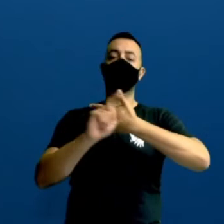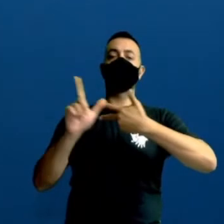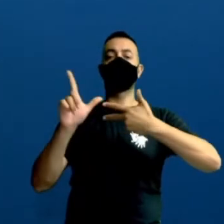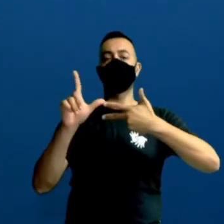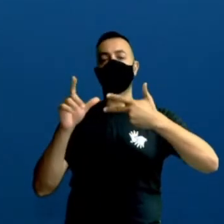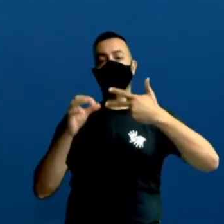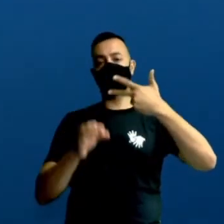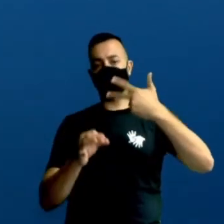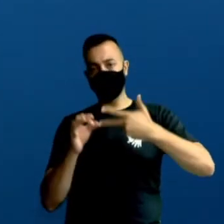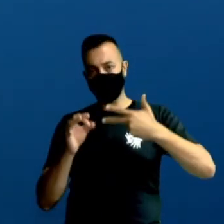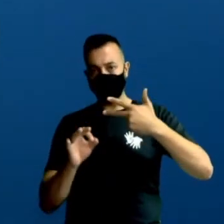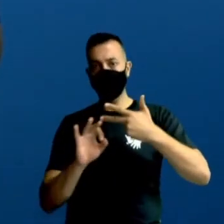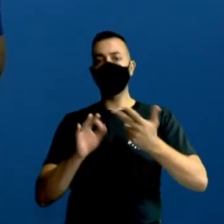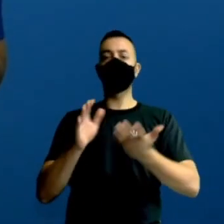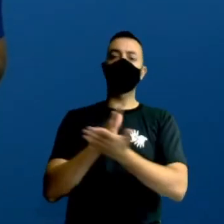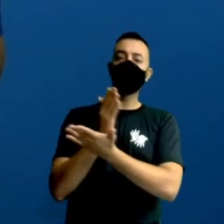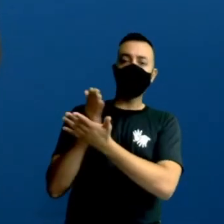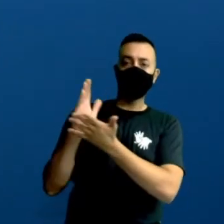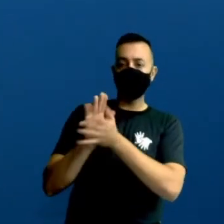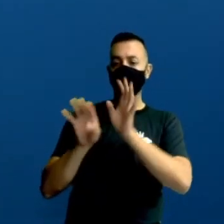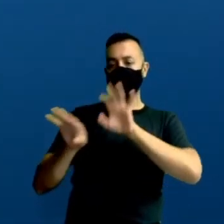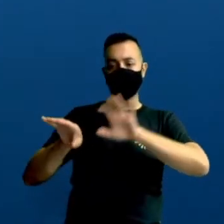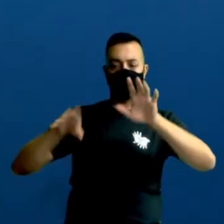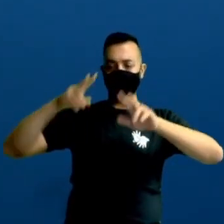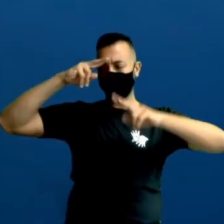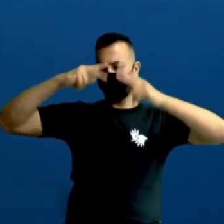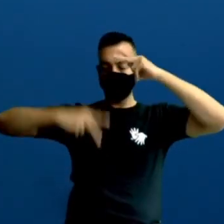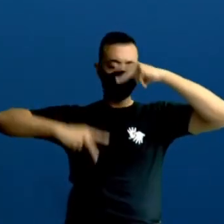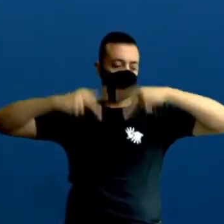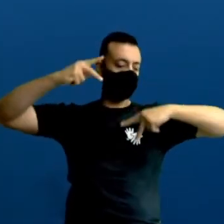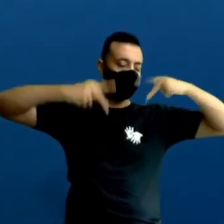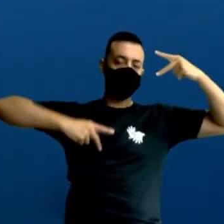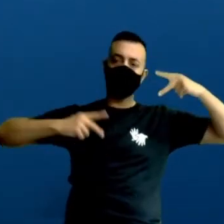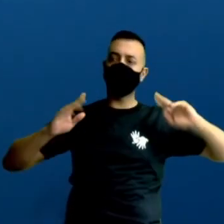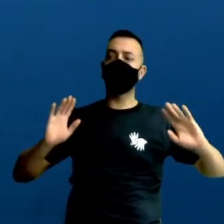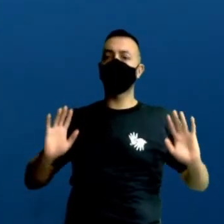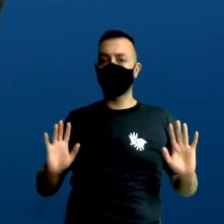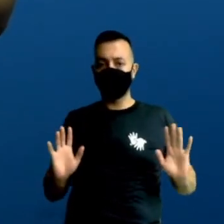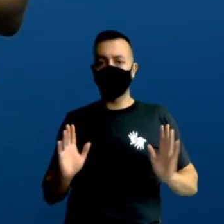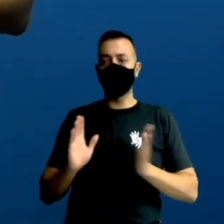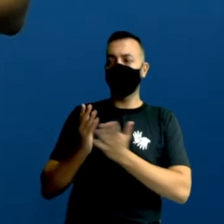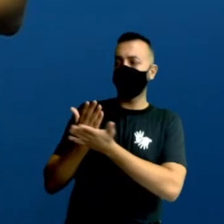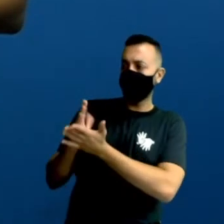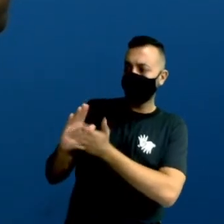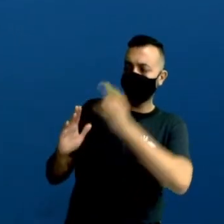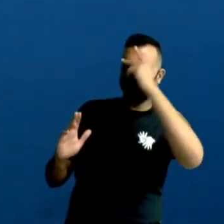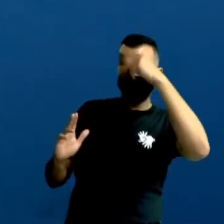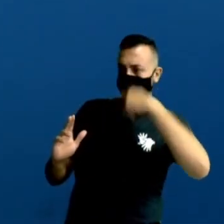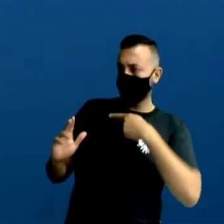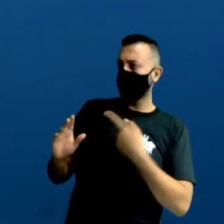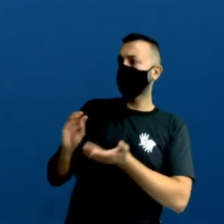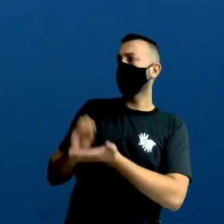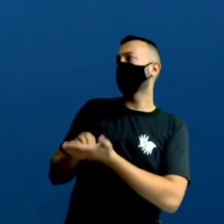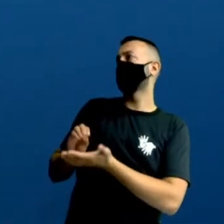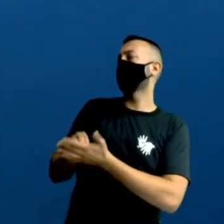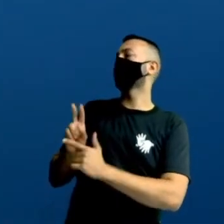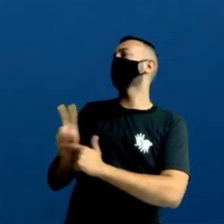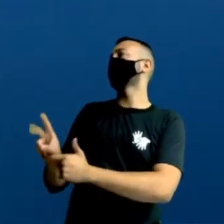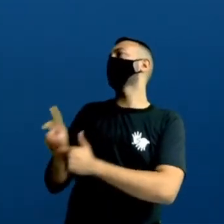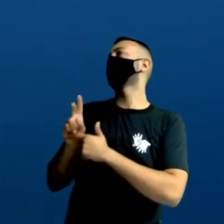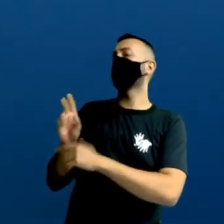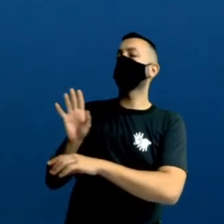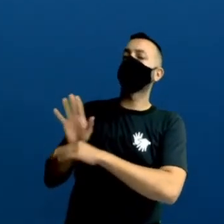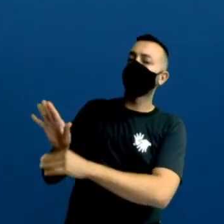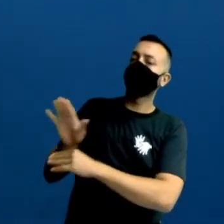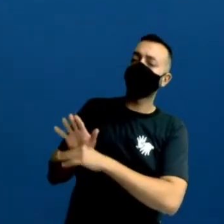outro e independentes. Cada grupo tem que estar independente do outro, não pode estar devendo favores para o outro.